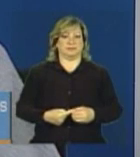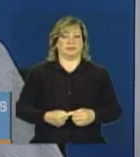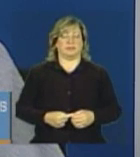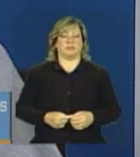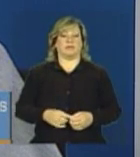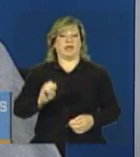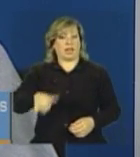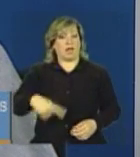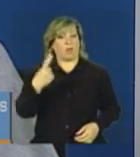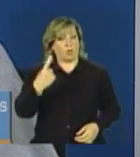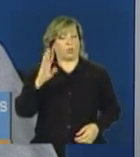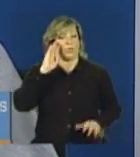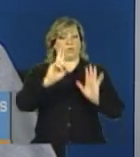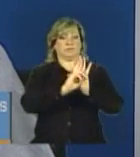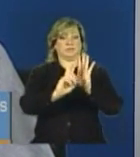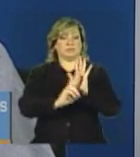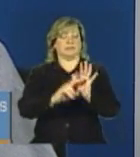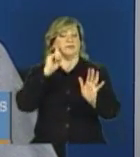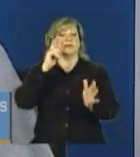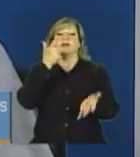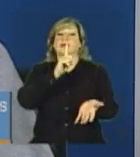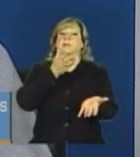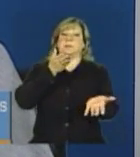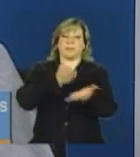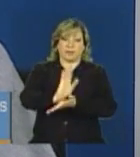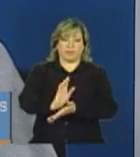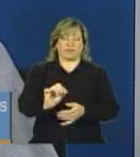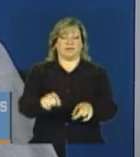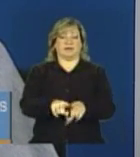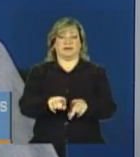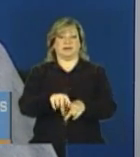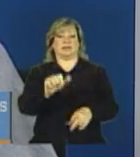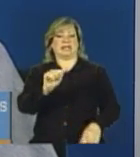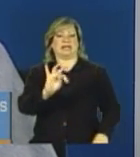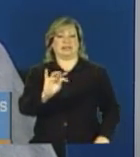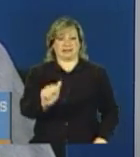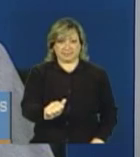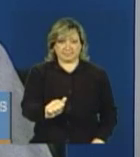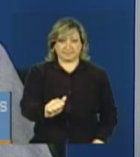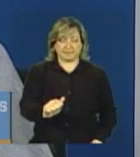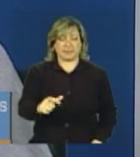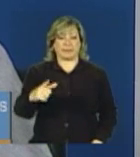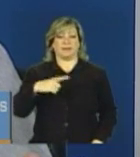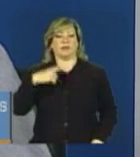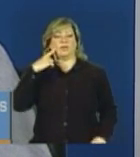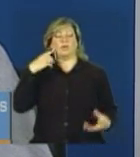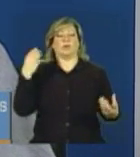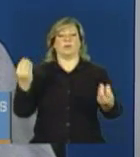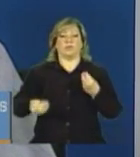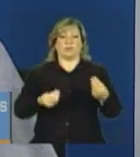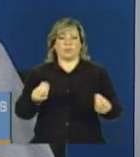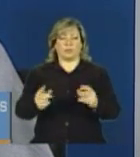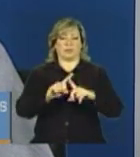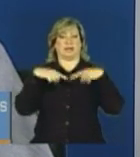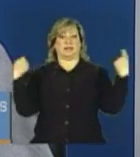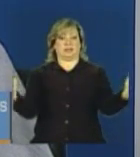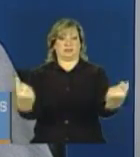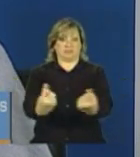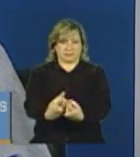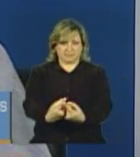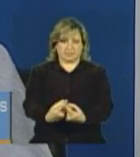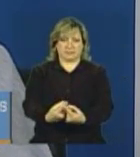é um dos critérios, né, de aprovação, é uma ata, né, de uma assembleia, de uma reunião